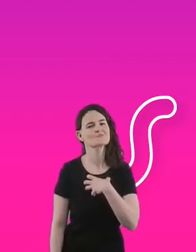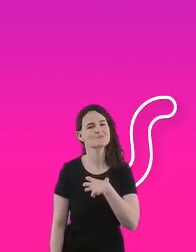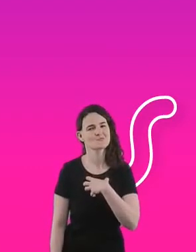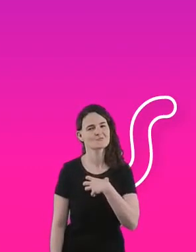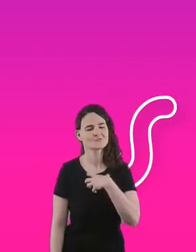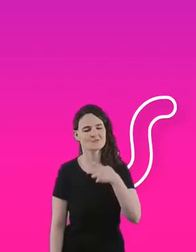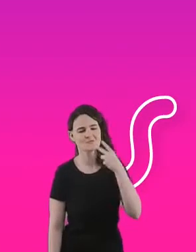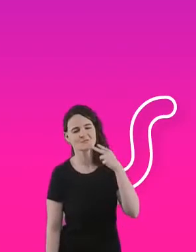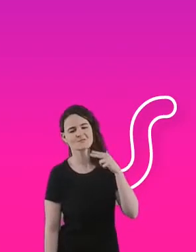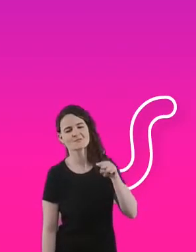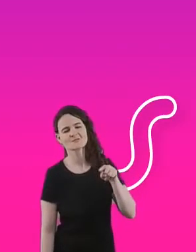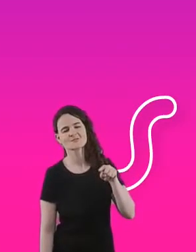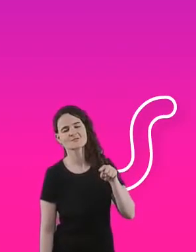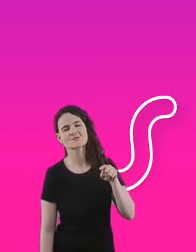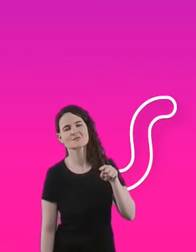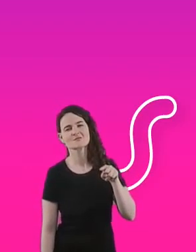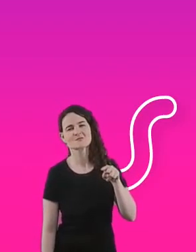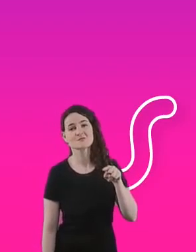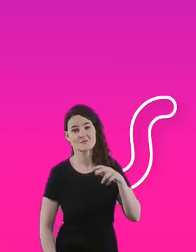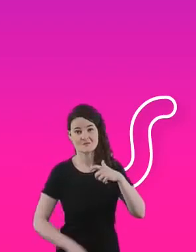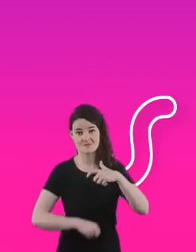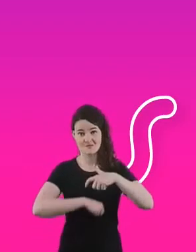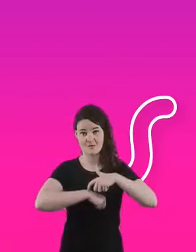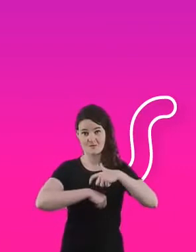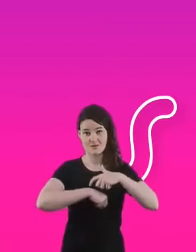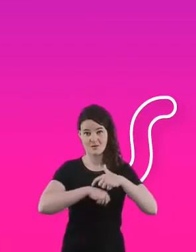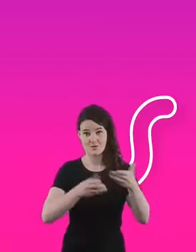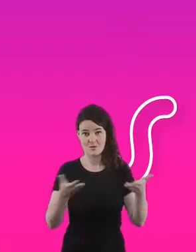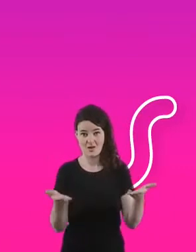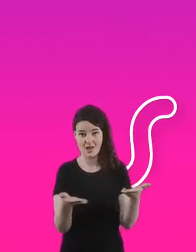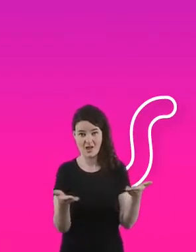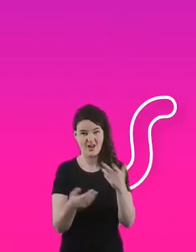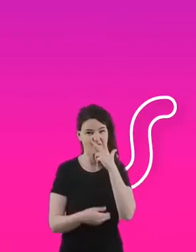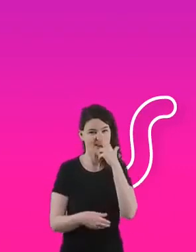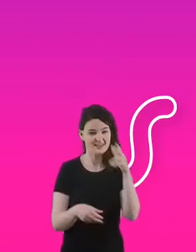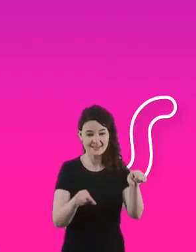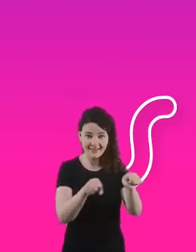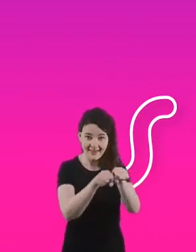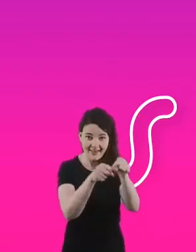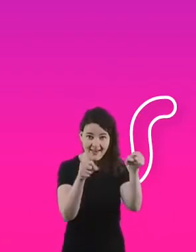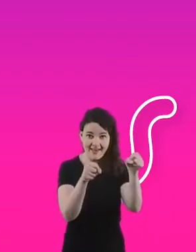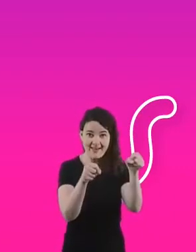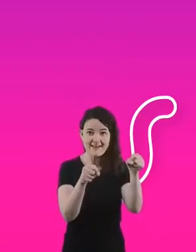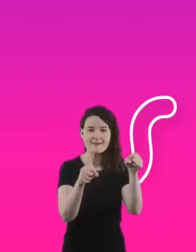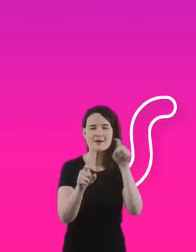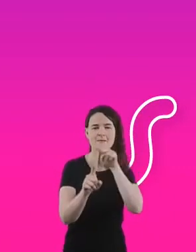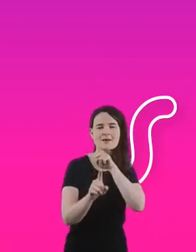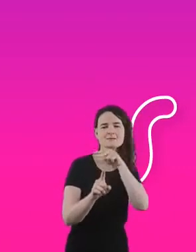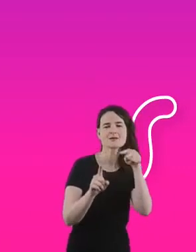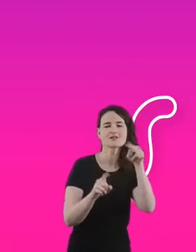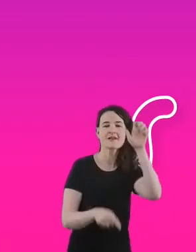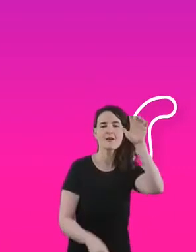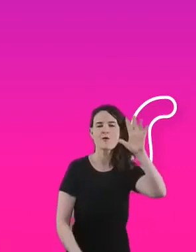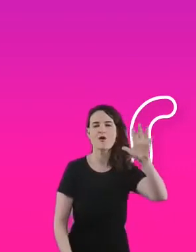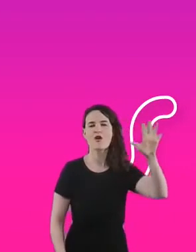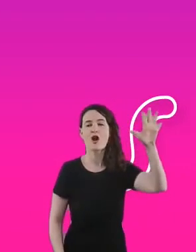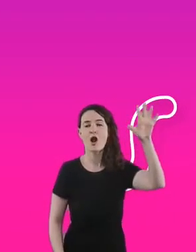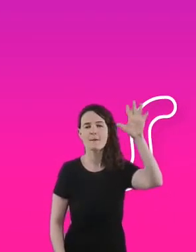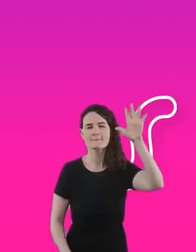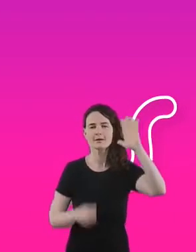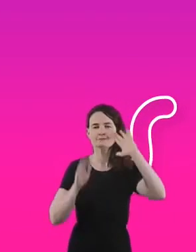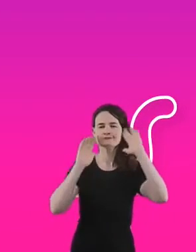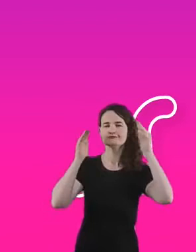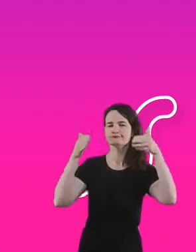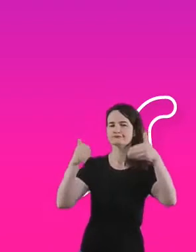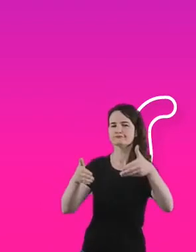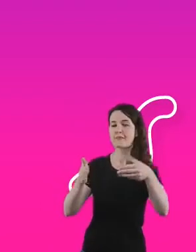que brota a partir de uma perspectiva eurocentrista de que a escassez é o